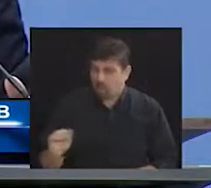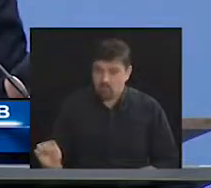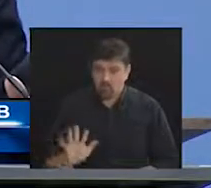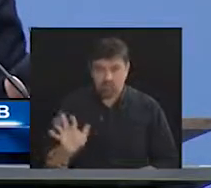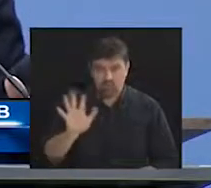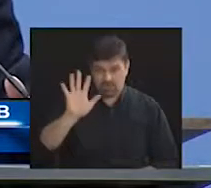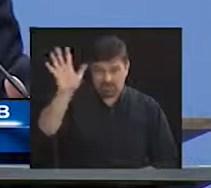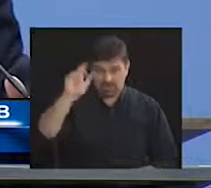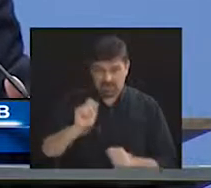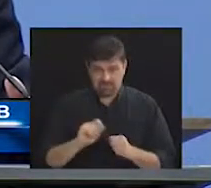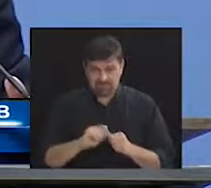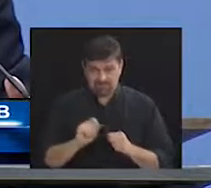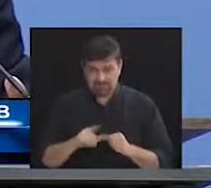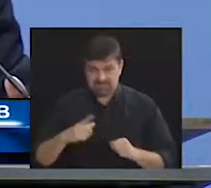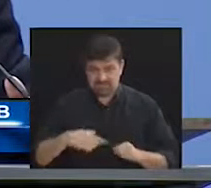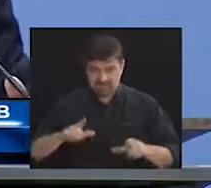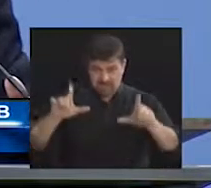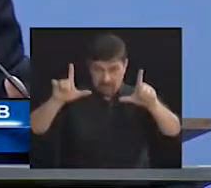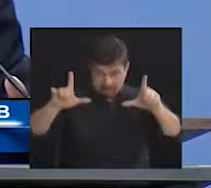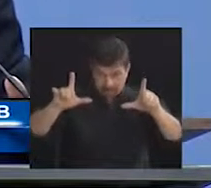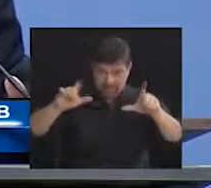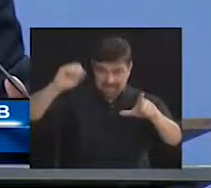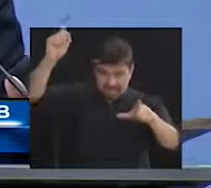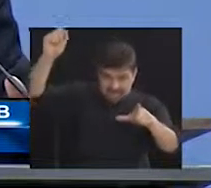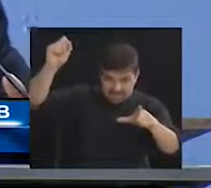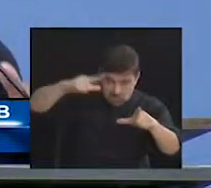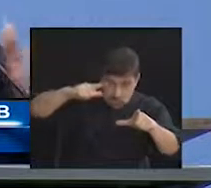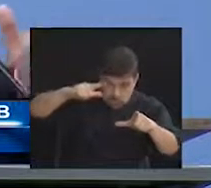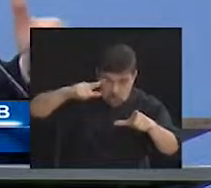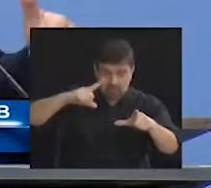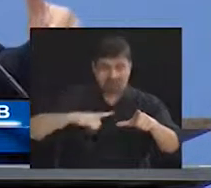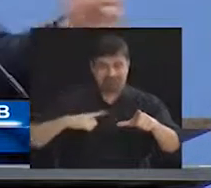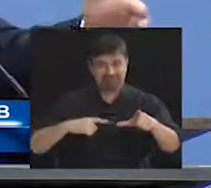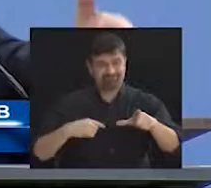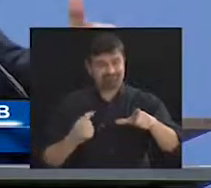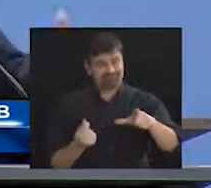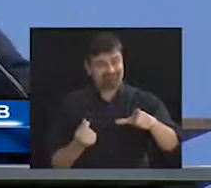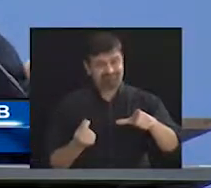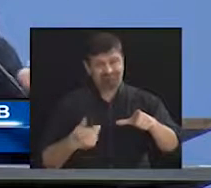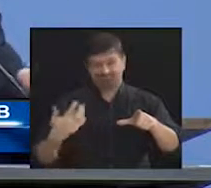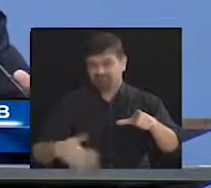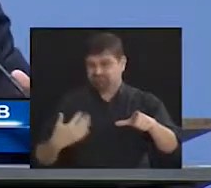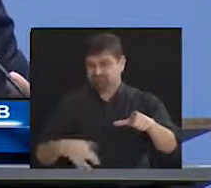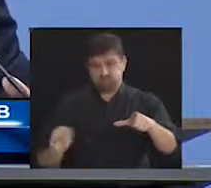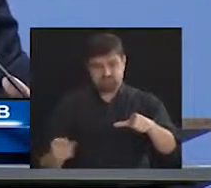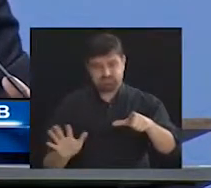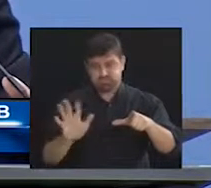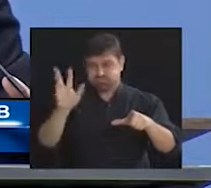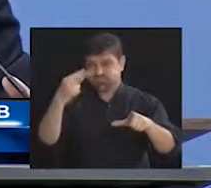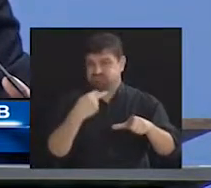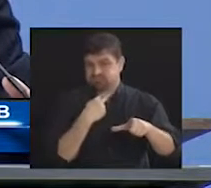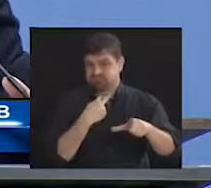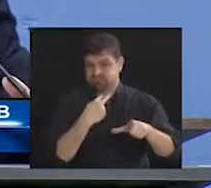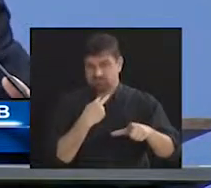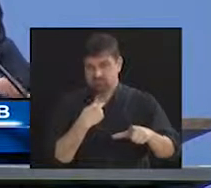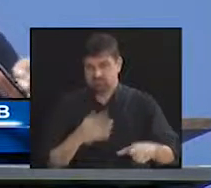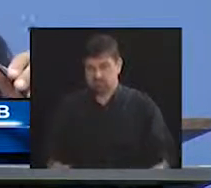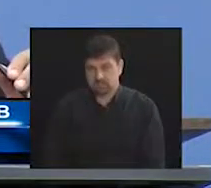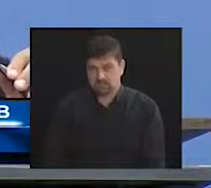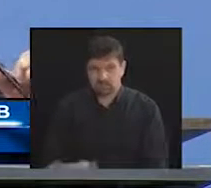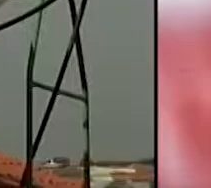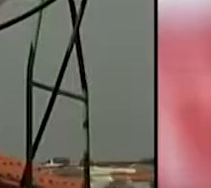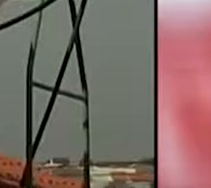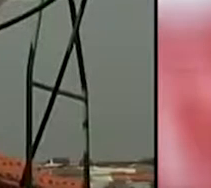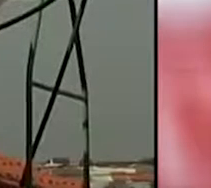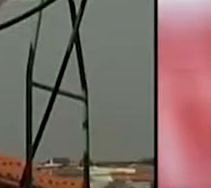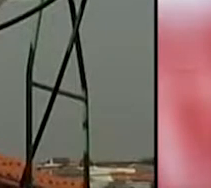de implantar aquecedor solar em uma casa popular seria altamente desvantajoso com órgão